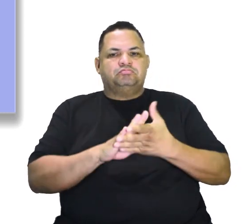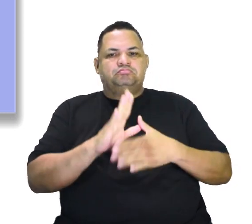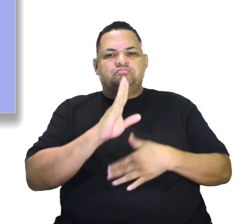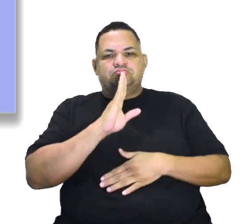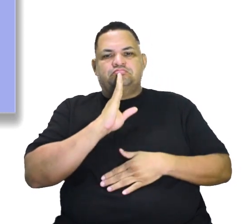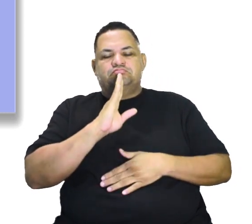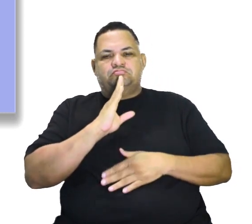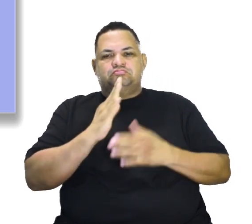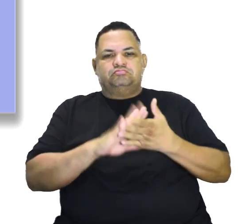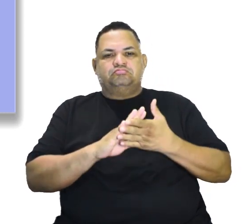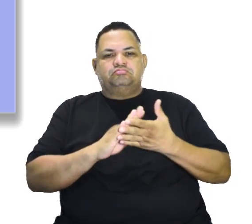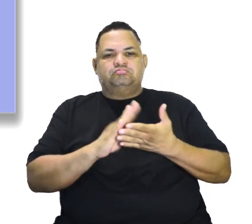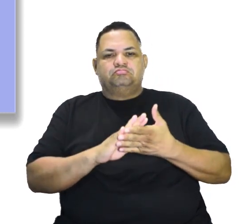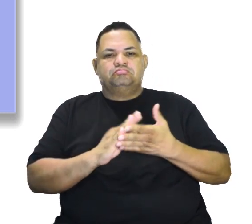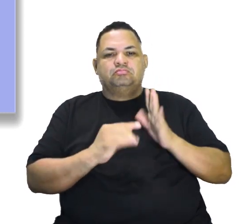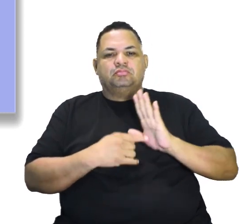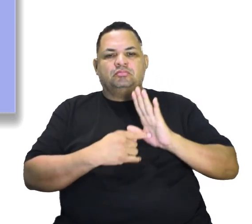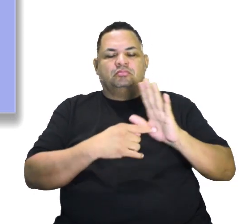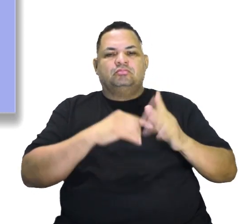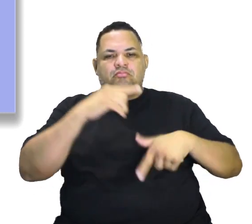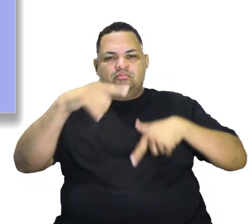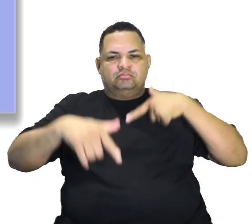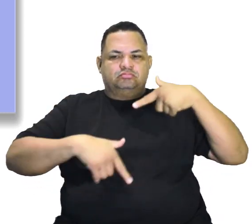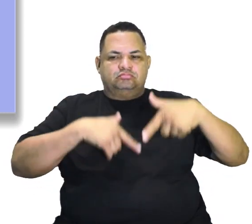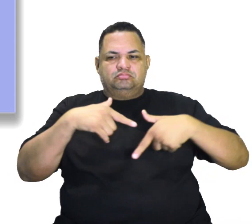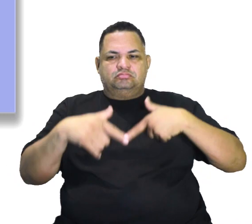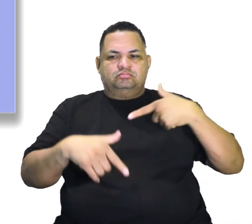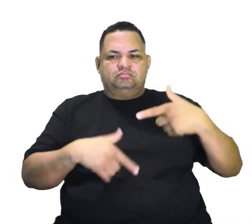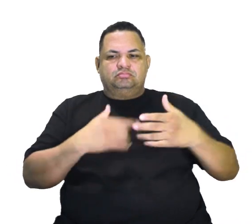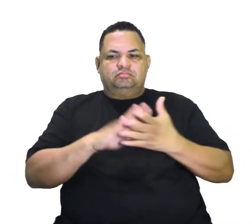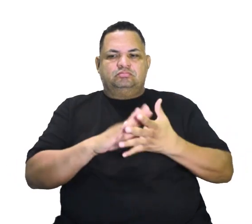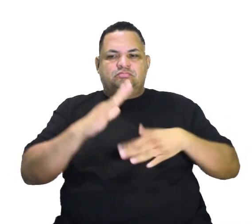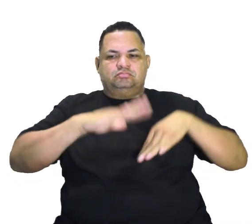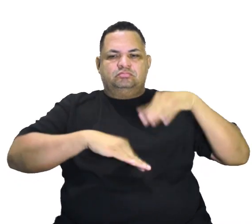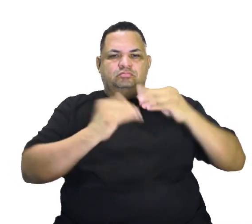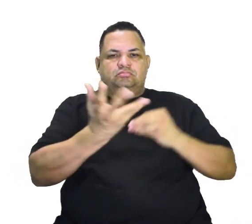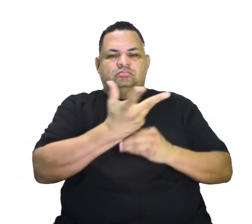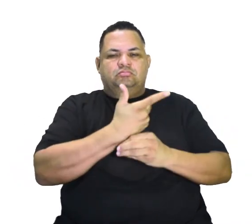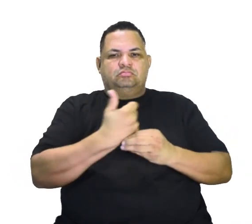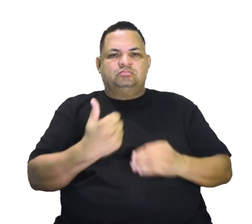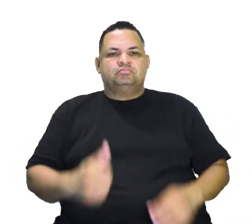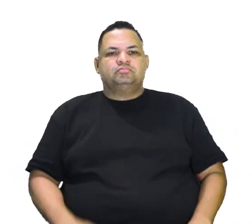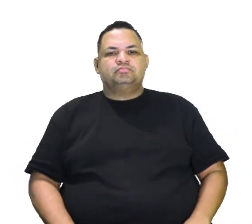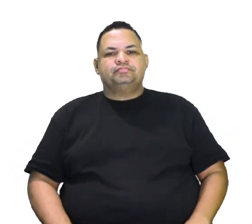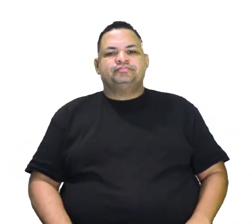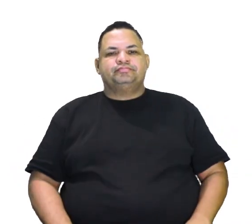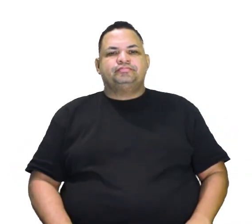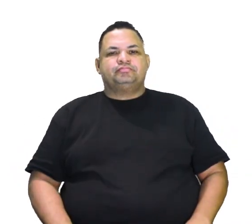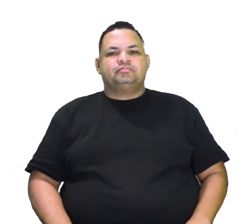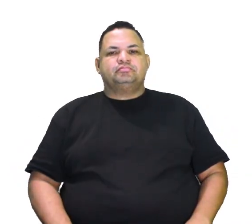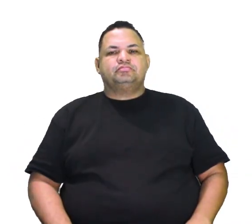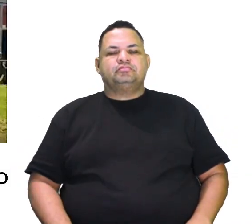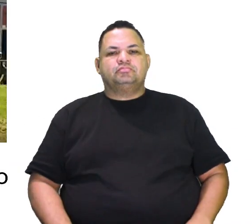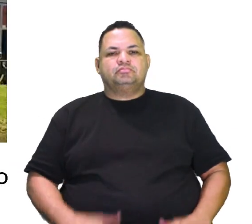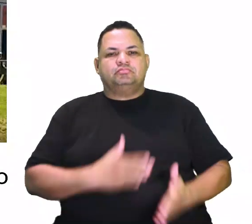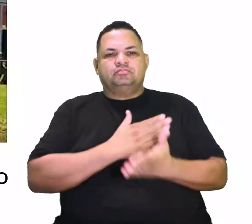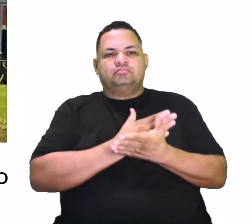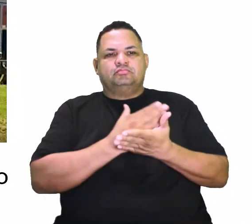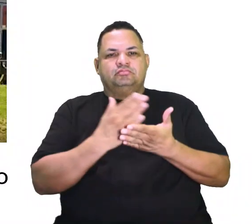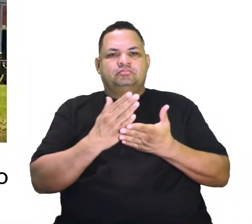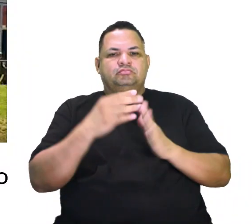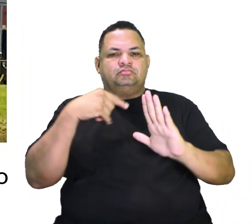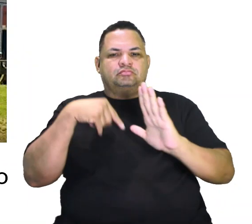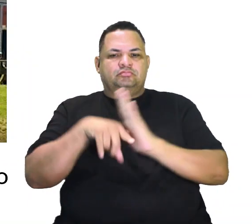e prestigiar o trabalho desses artistas. Muito bem, vamos iniciar então com